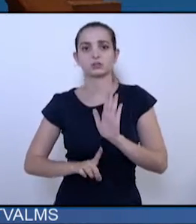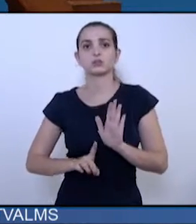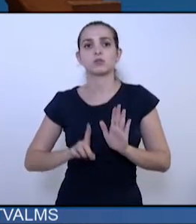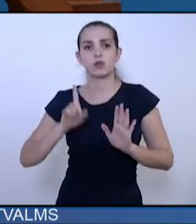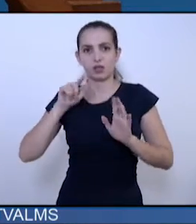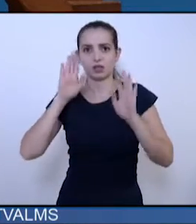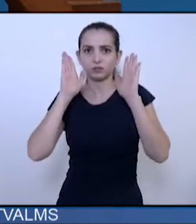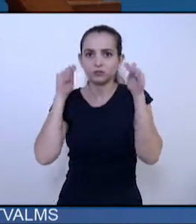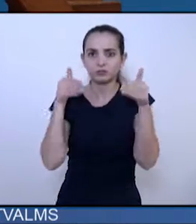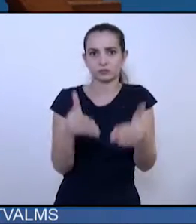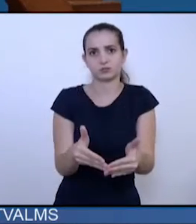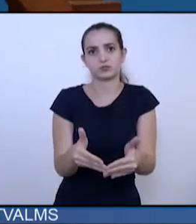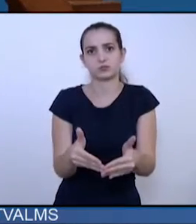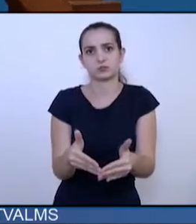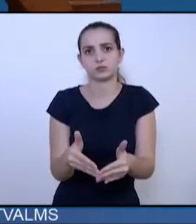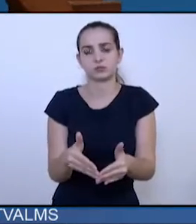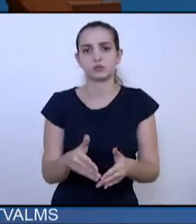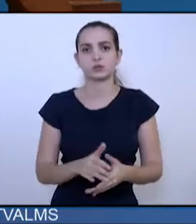exata.